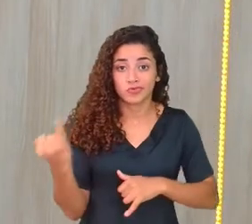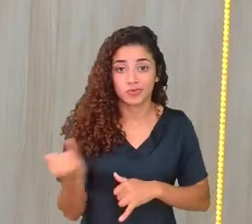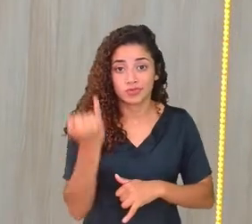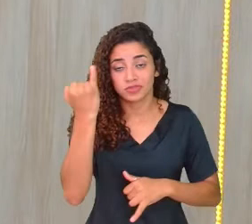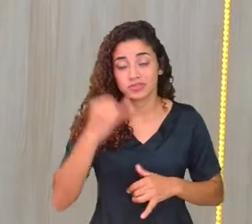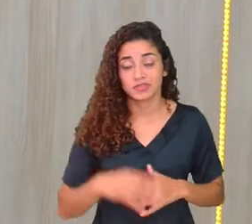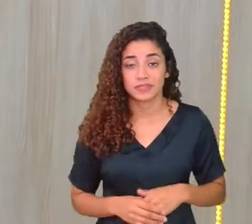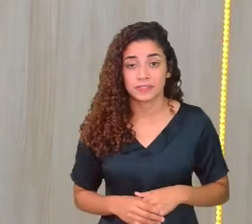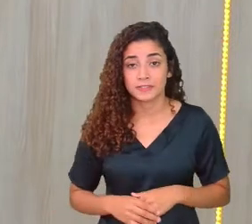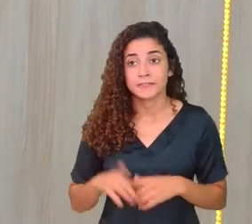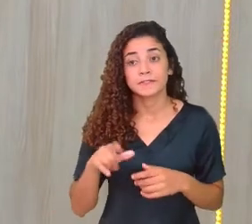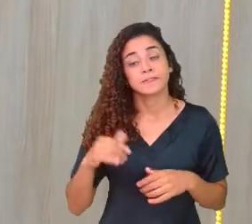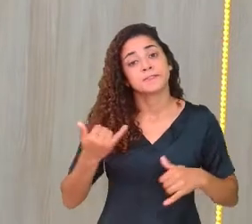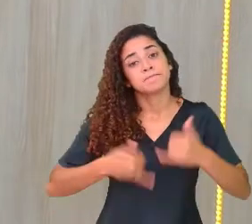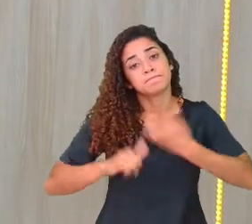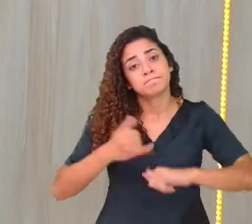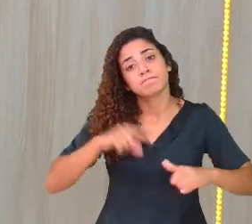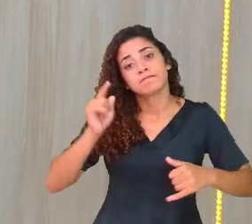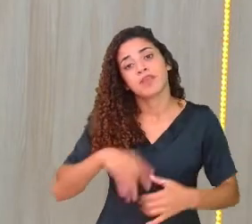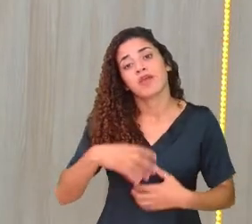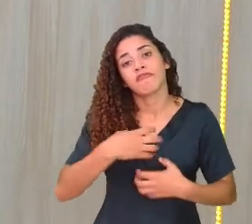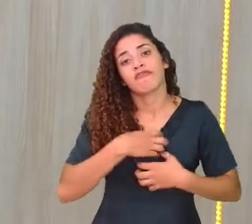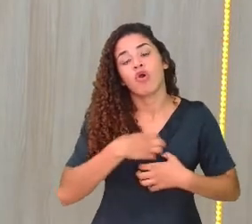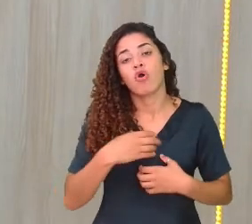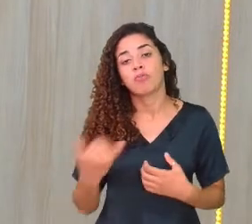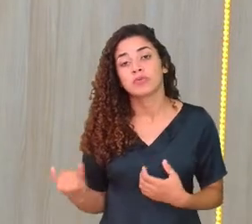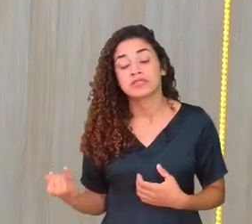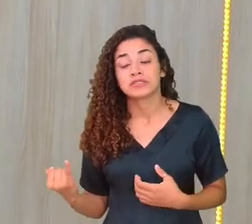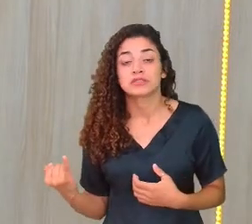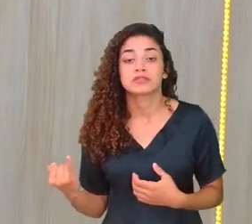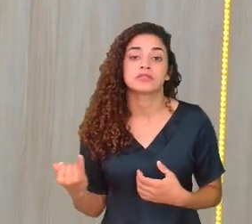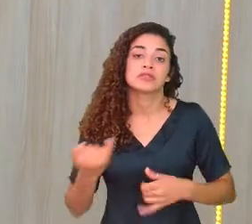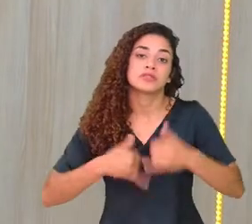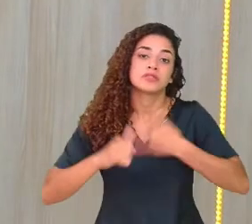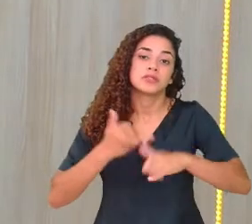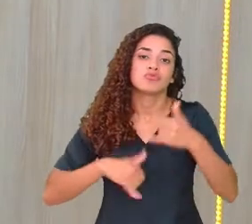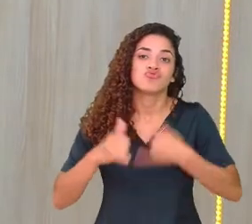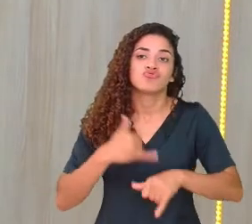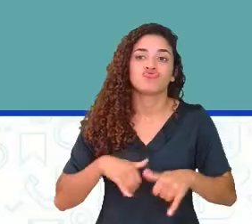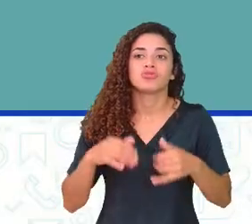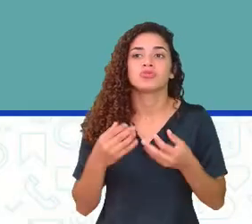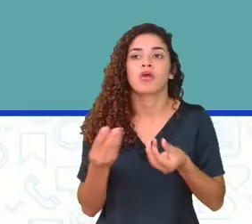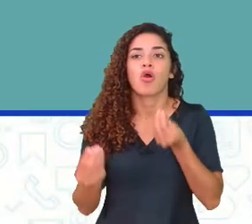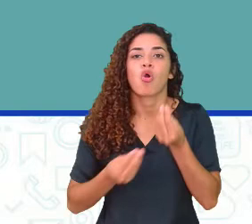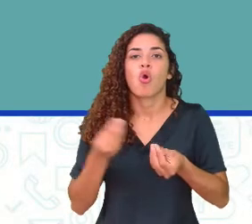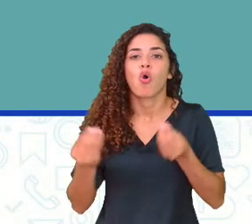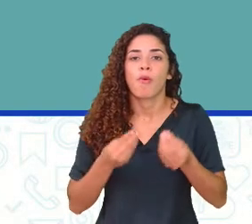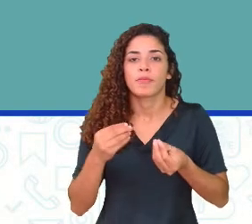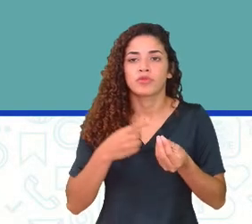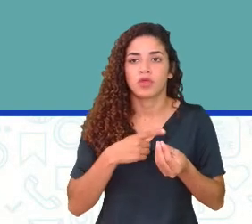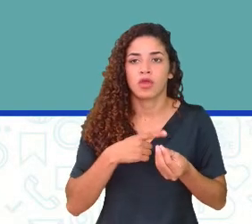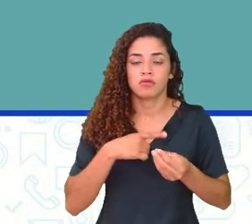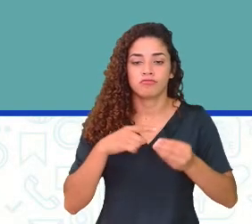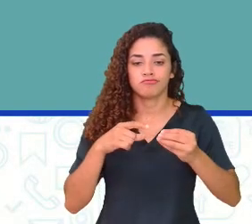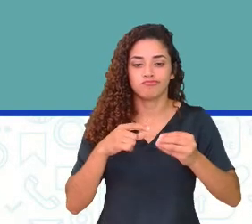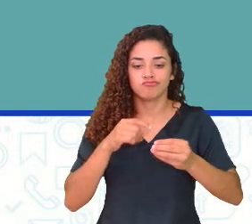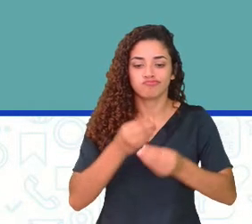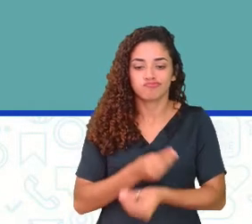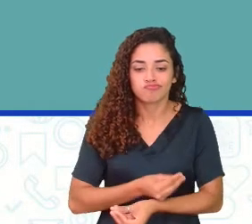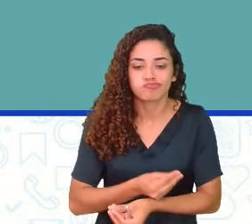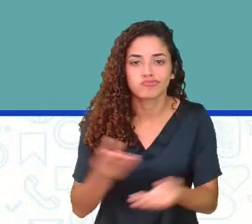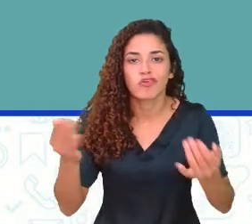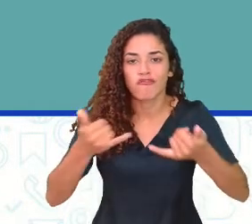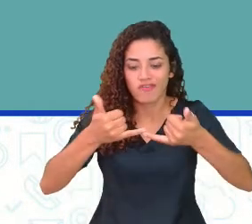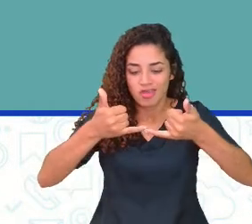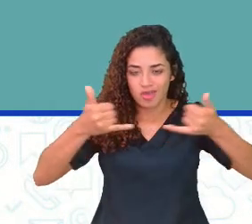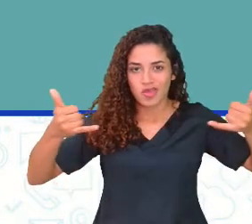eletricidade, ela é uma forma de energia transmitida por meio de passagem de elétrons através de fios